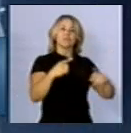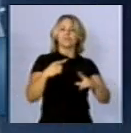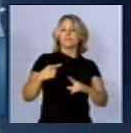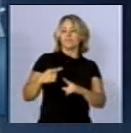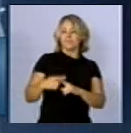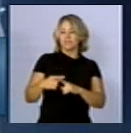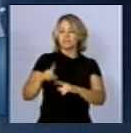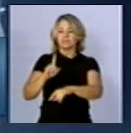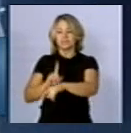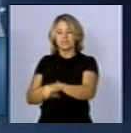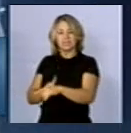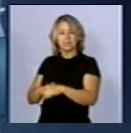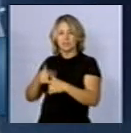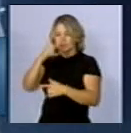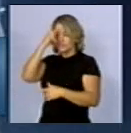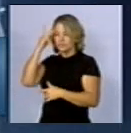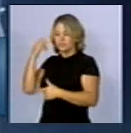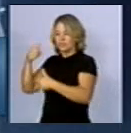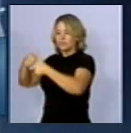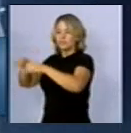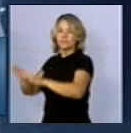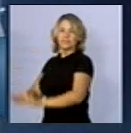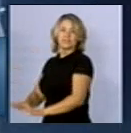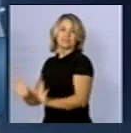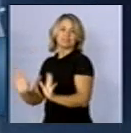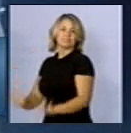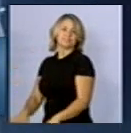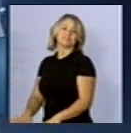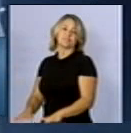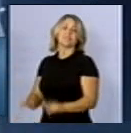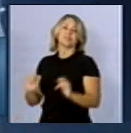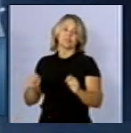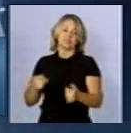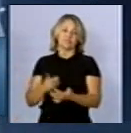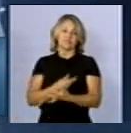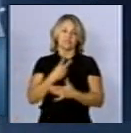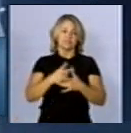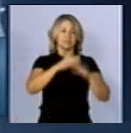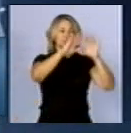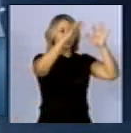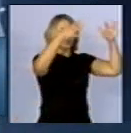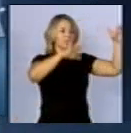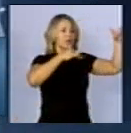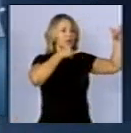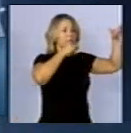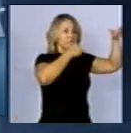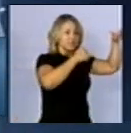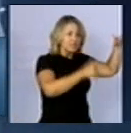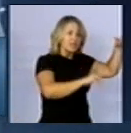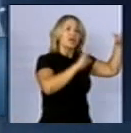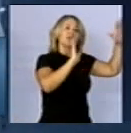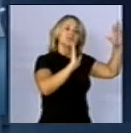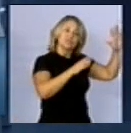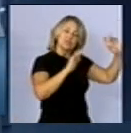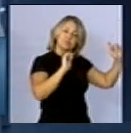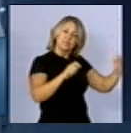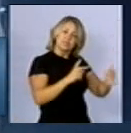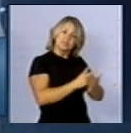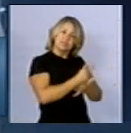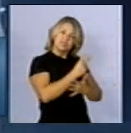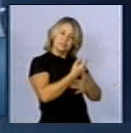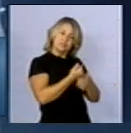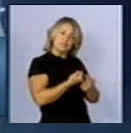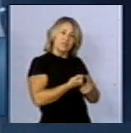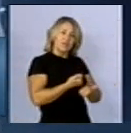isso explica que embora em pouco tempo de exposição a intensidade ajada especialmente do campo magnético já estão suficientemente para